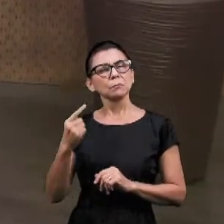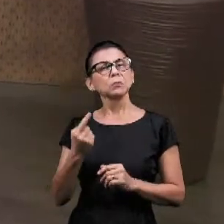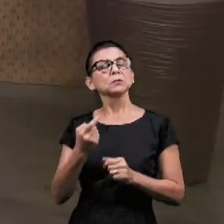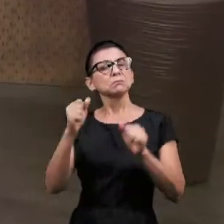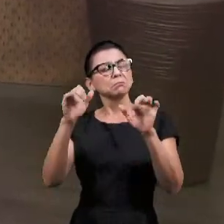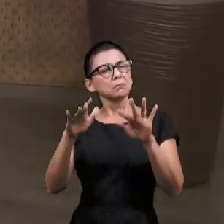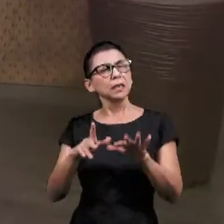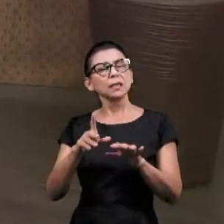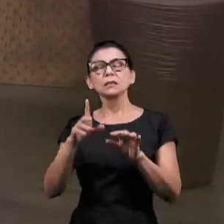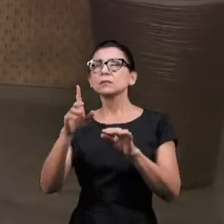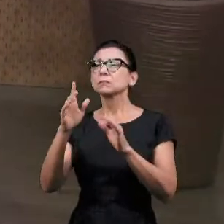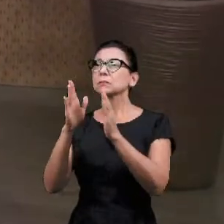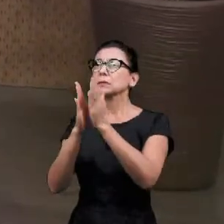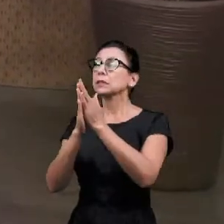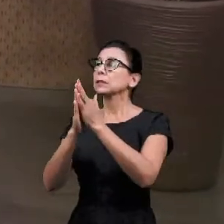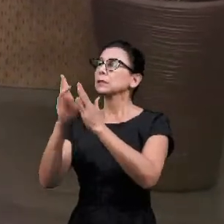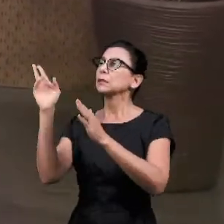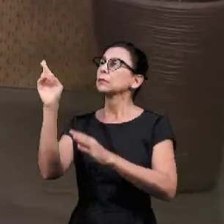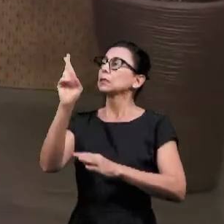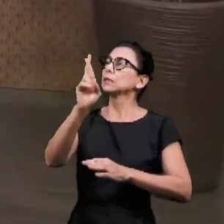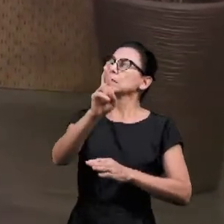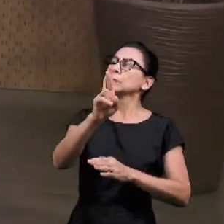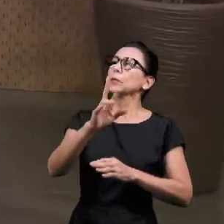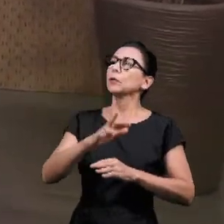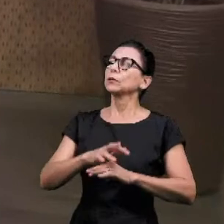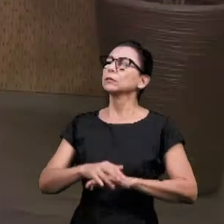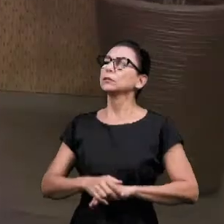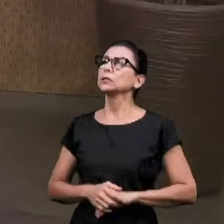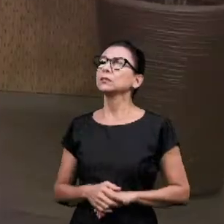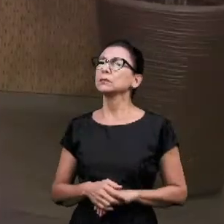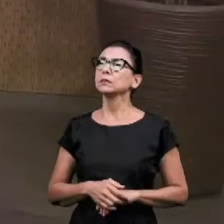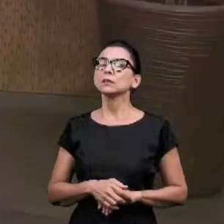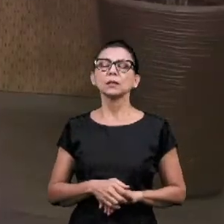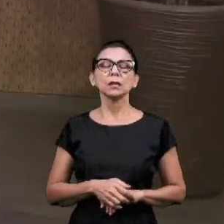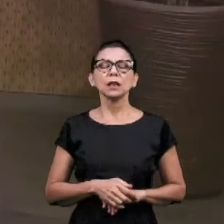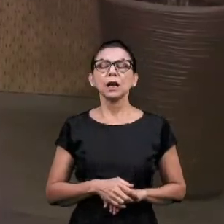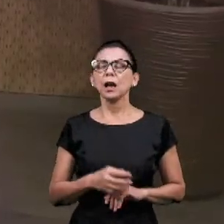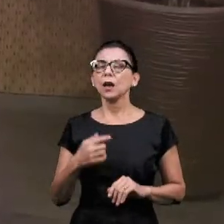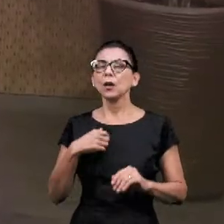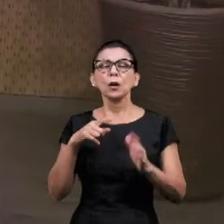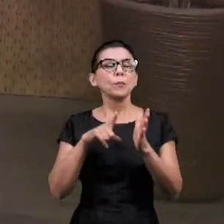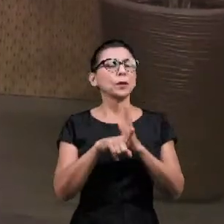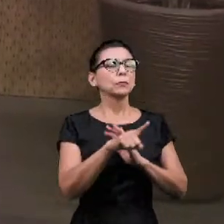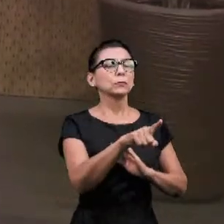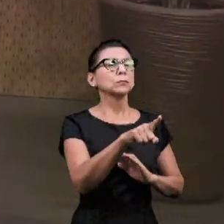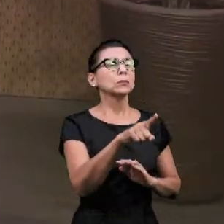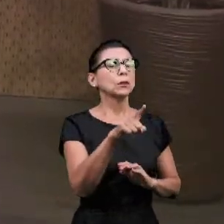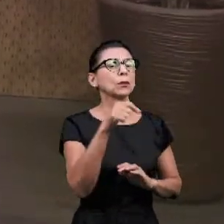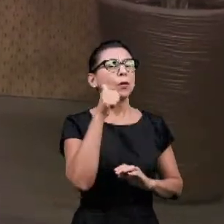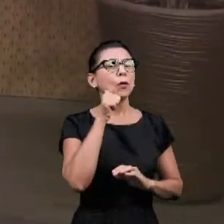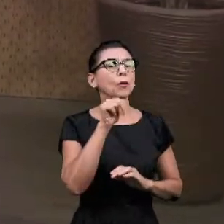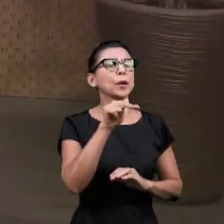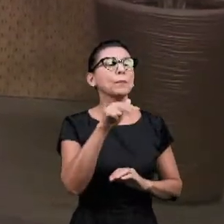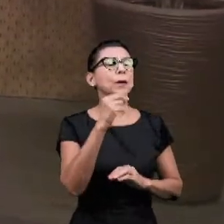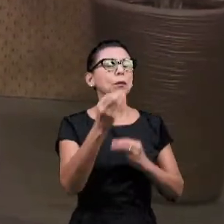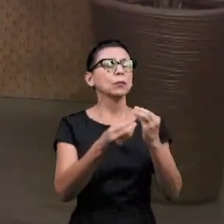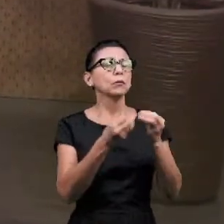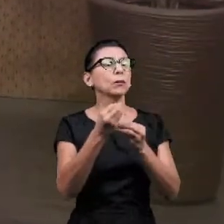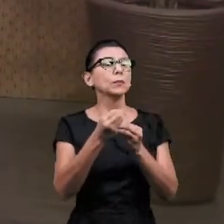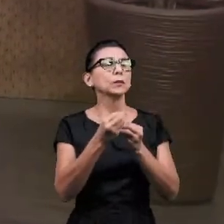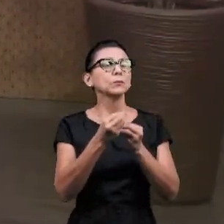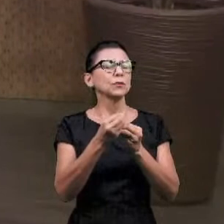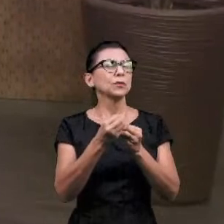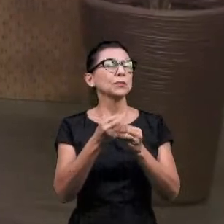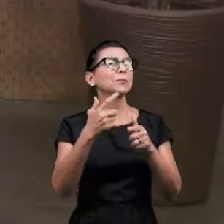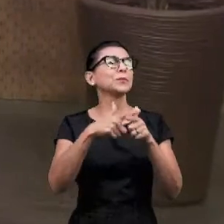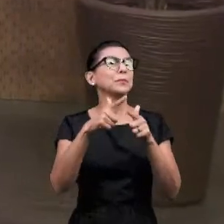resultado. Às vezes o pastor vai até pergunta, irmão ou irmã, como é que foi aquele? Não, o senhor já deu a bênção. Glória a Deus, que coisa maravilhosa. E aquela vigília, quando nós fomos para